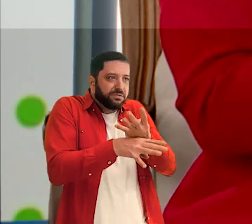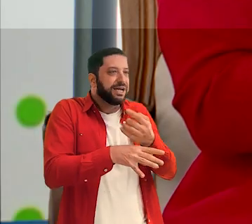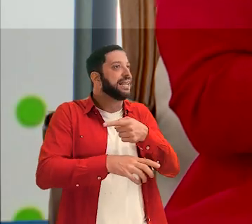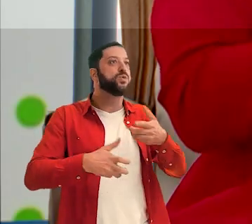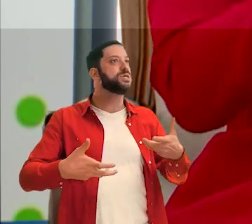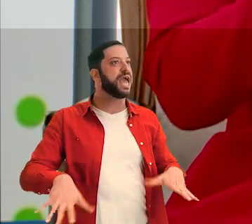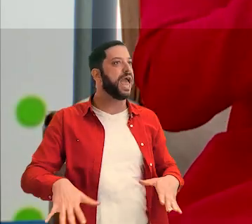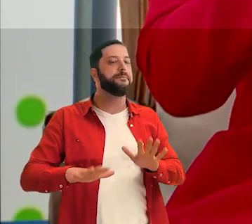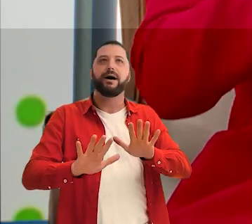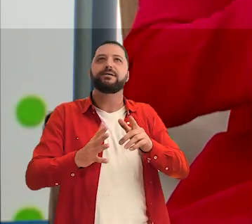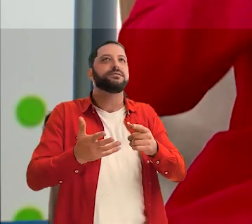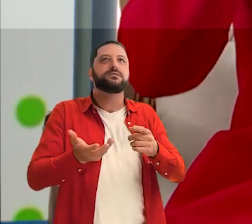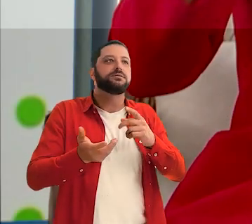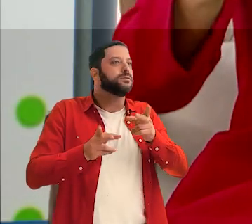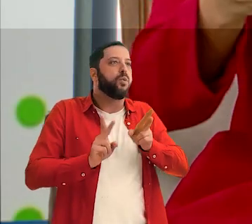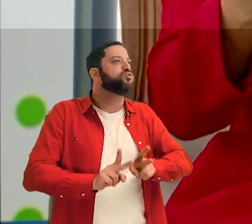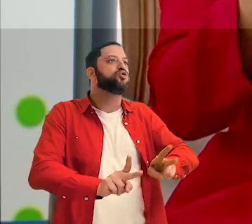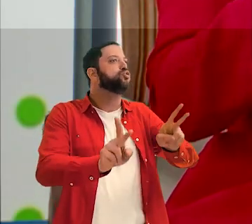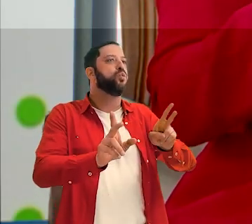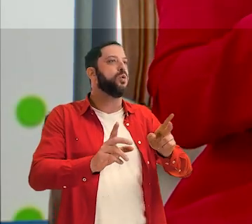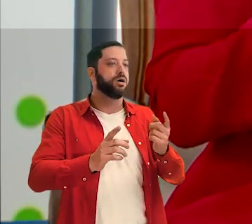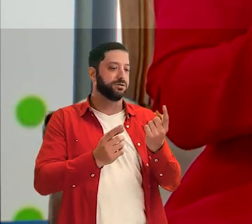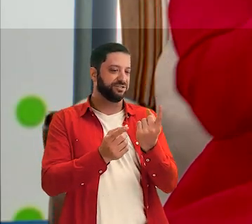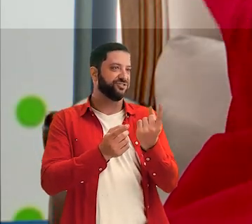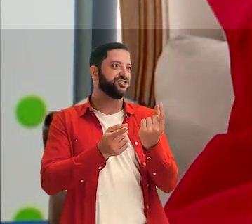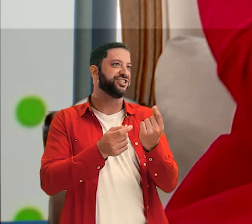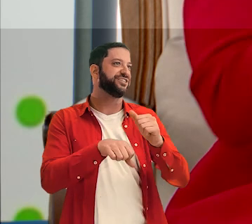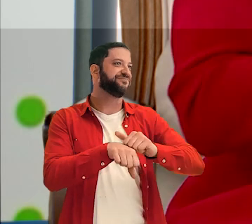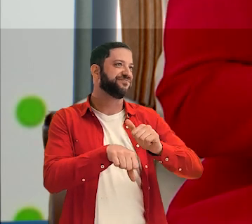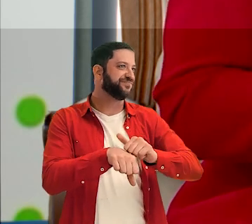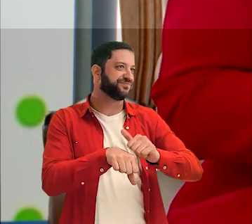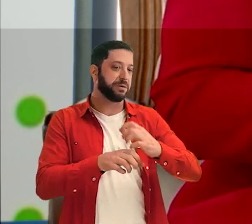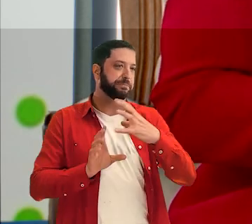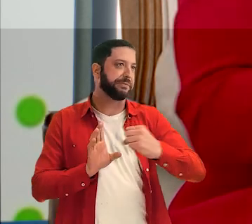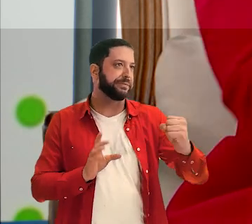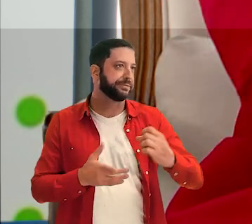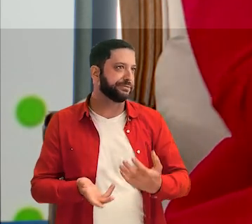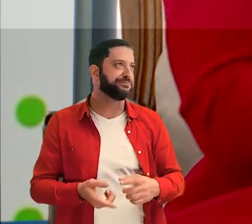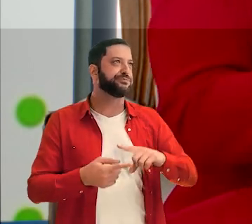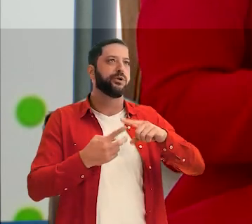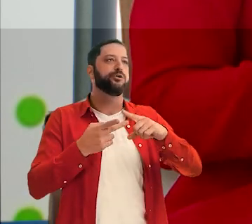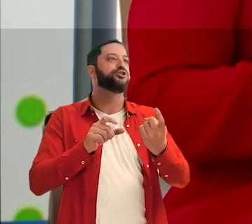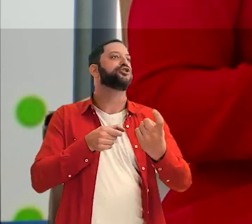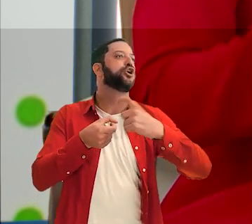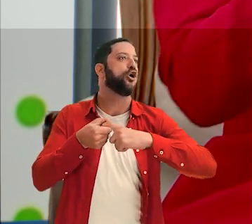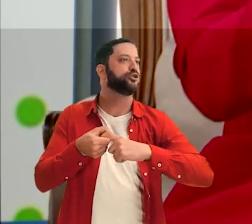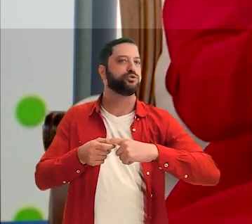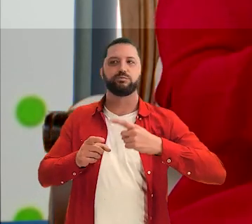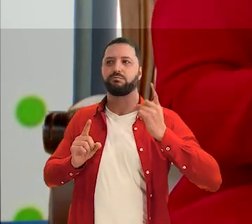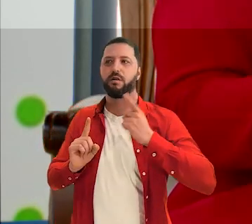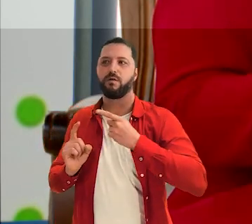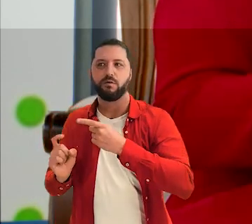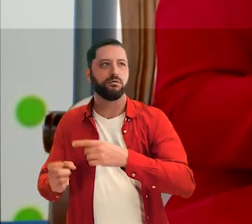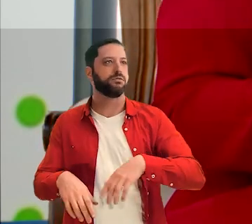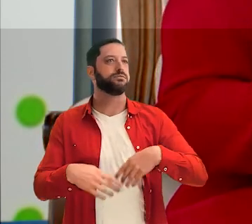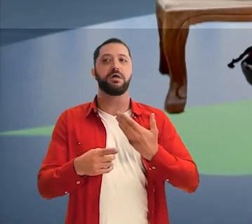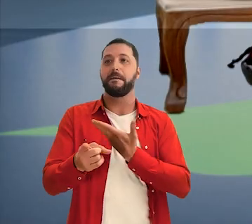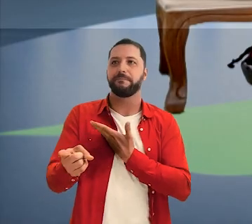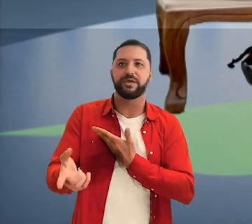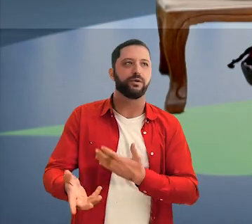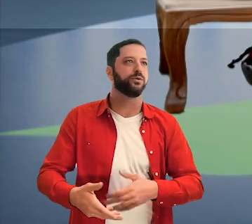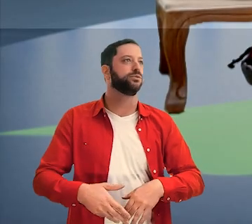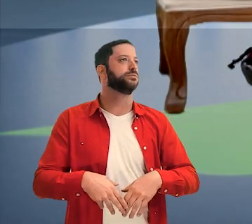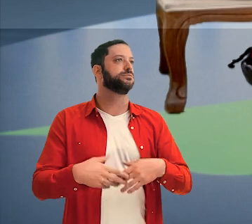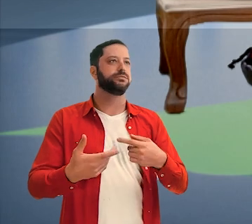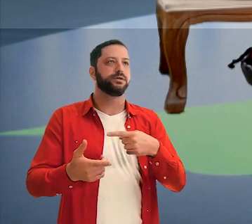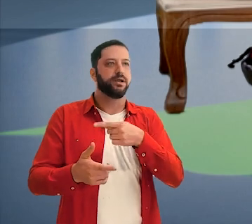isso, ela cresce sendo abusada, às vezes, financeiramente. Ela passa a ser abusada por um sócio, por um amigo.